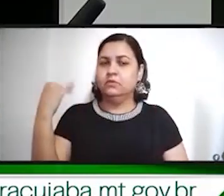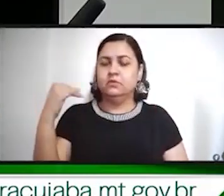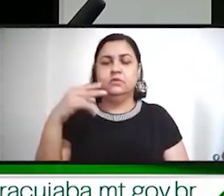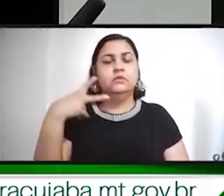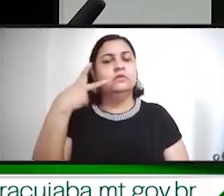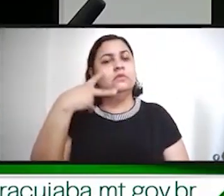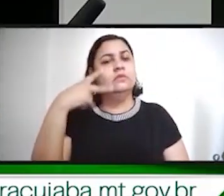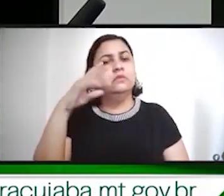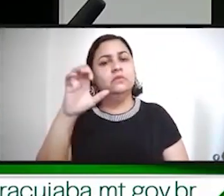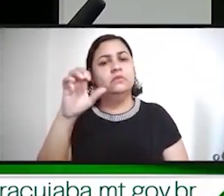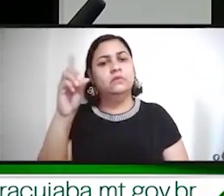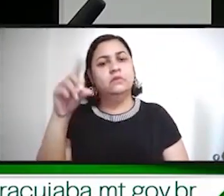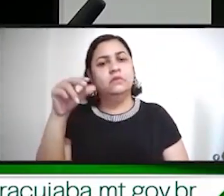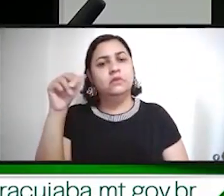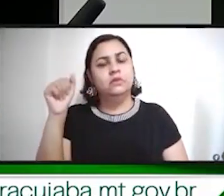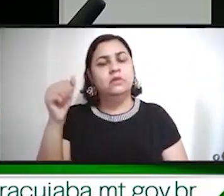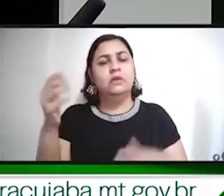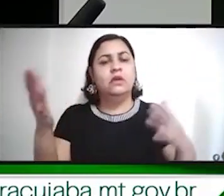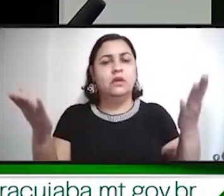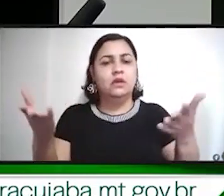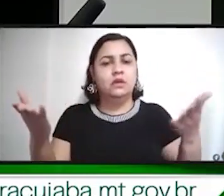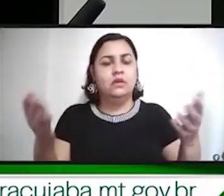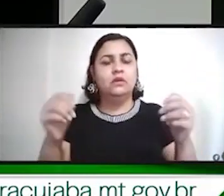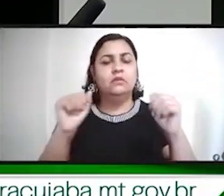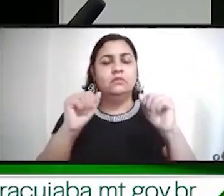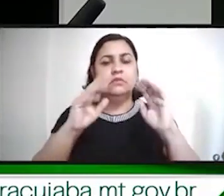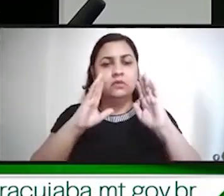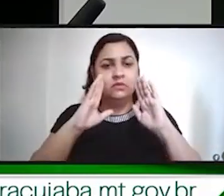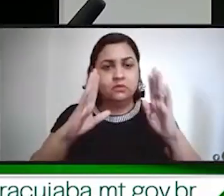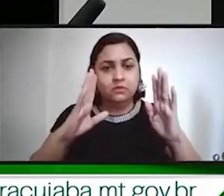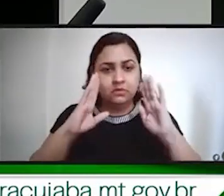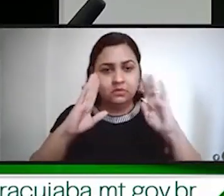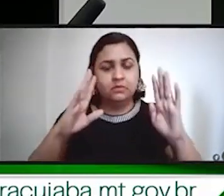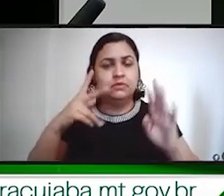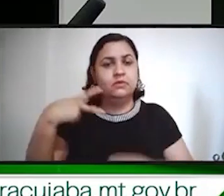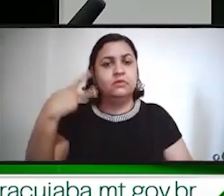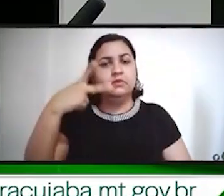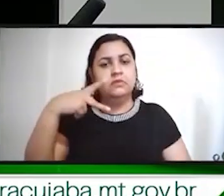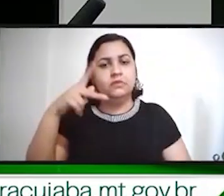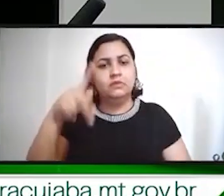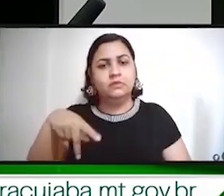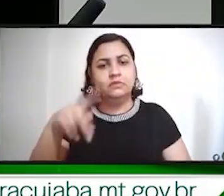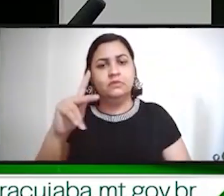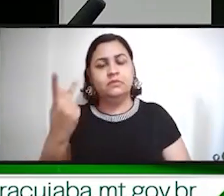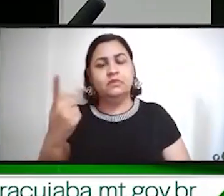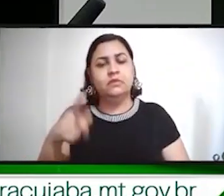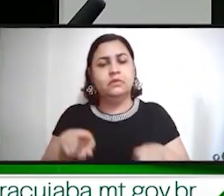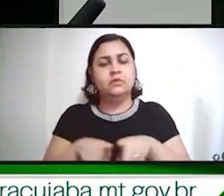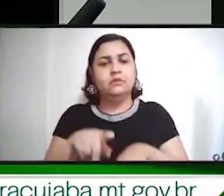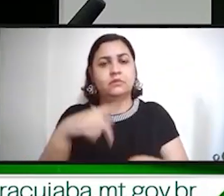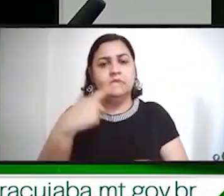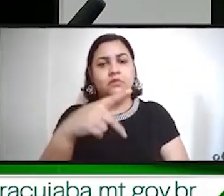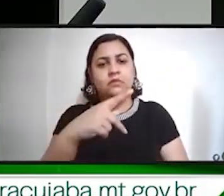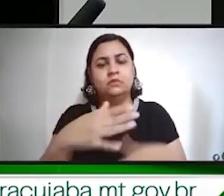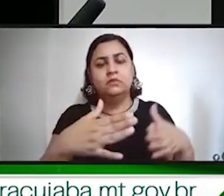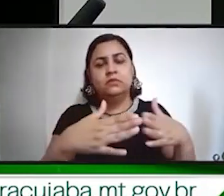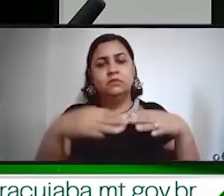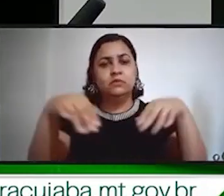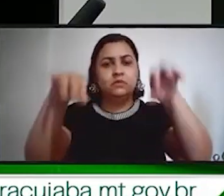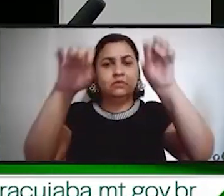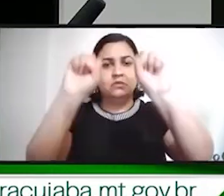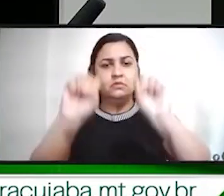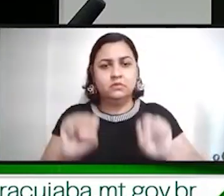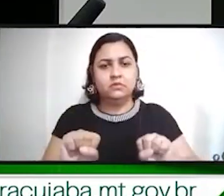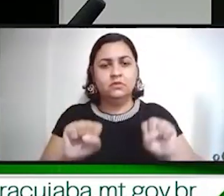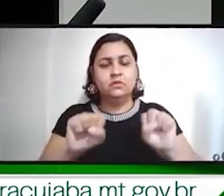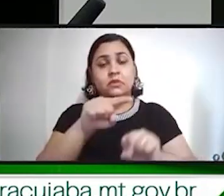possa ouvir o vereador, ouvir as testemunhas que o vereador elencar e ouvir também requerer o inquérito policial.